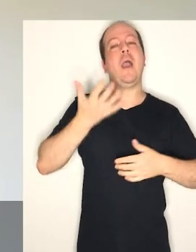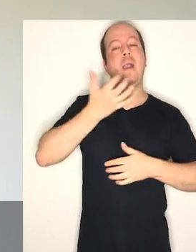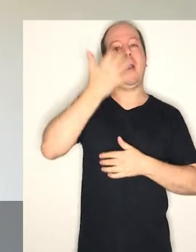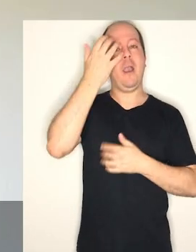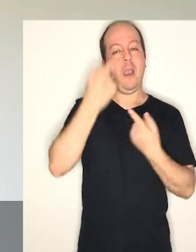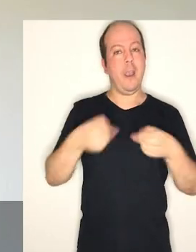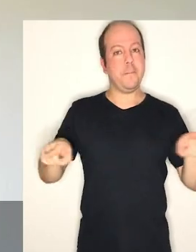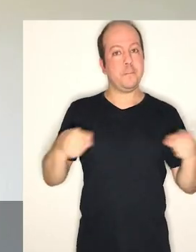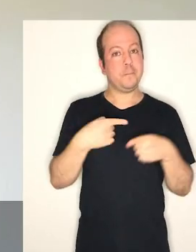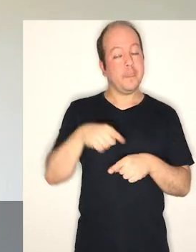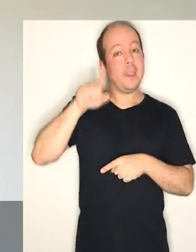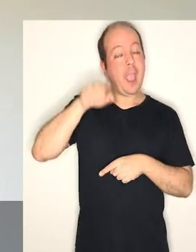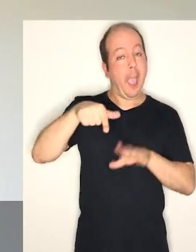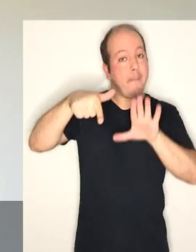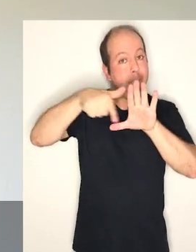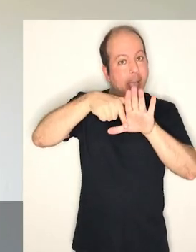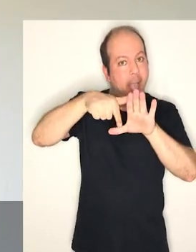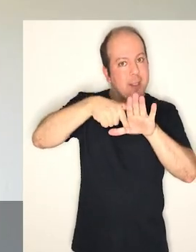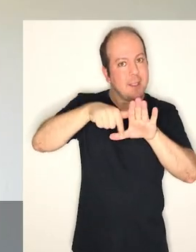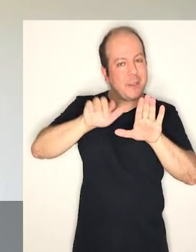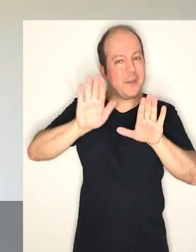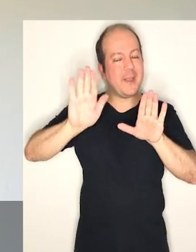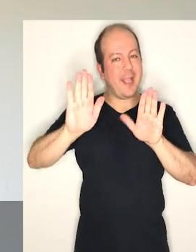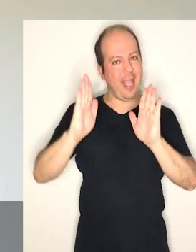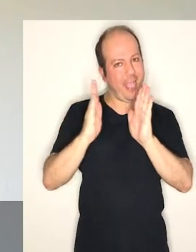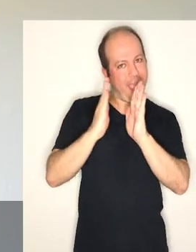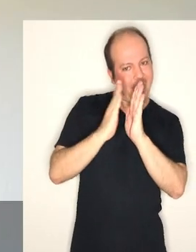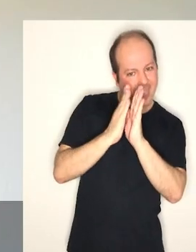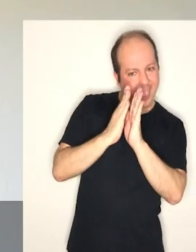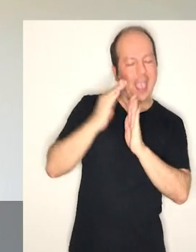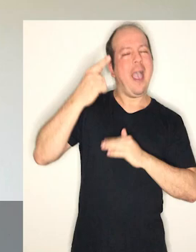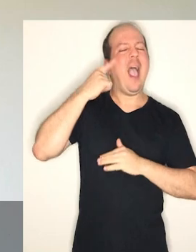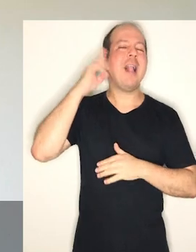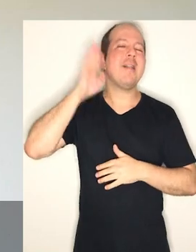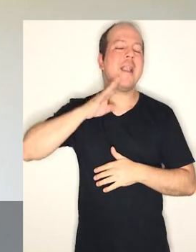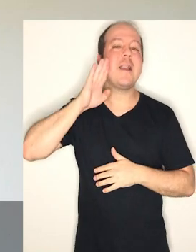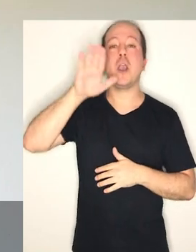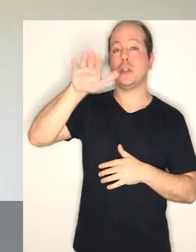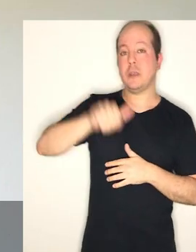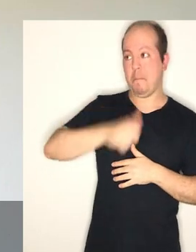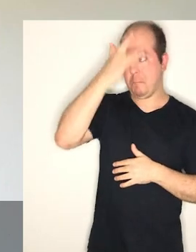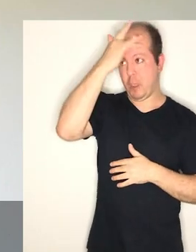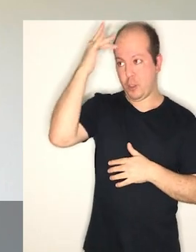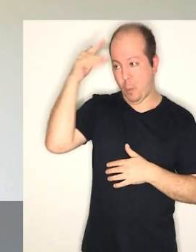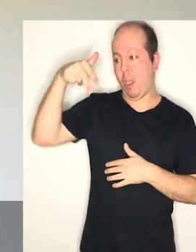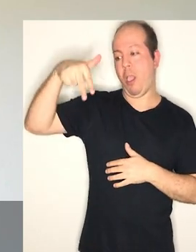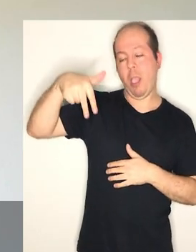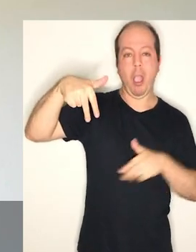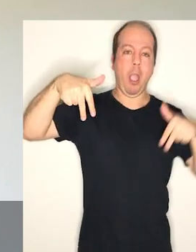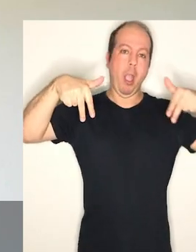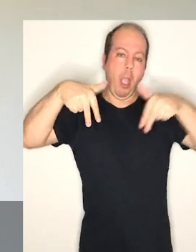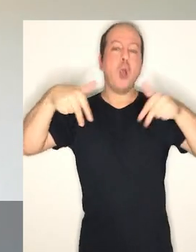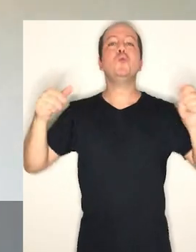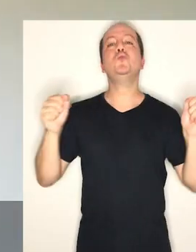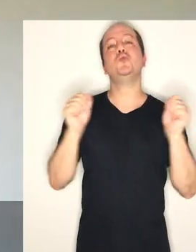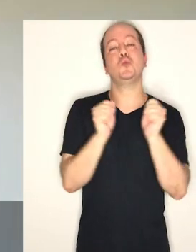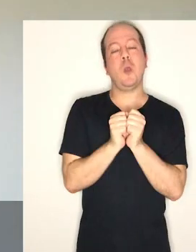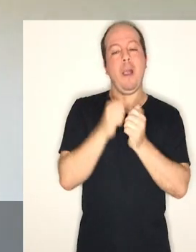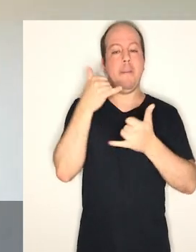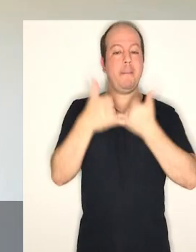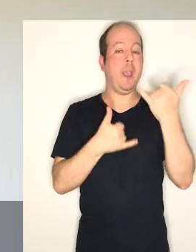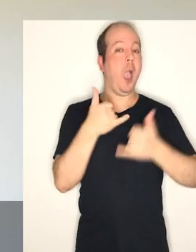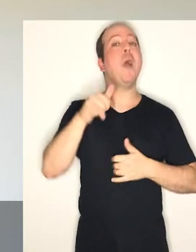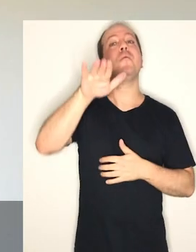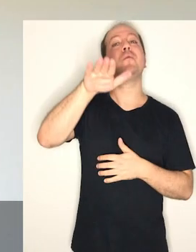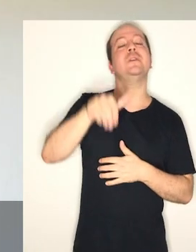Cantiga agora é Bota Aqui o Seu Pezinho. Dá pra você fazer junto e é muito legal. Você chama um parceiro, uma parceira aí na sua casa